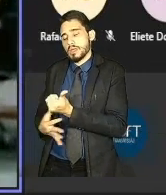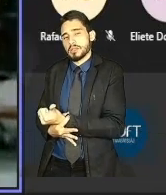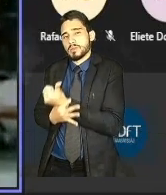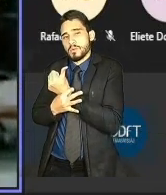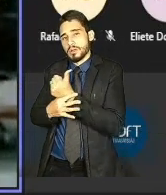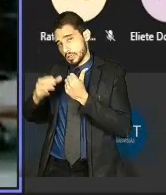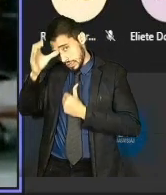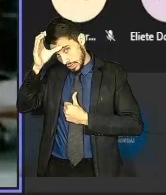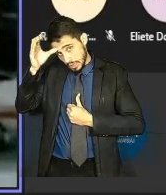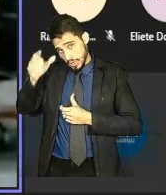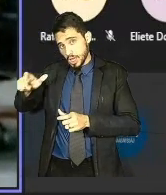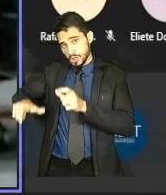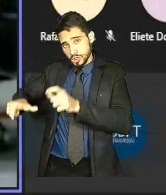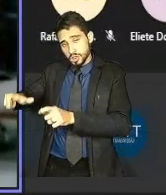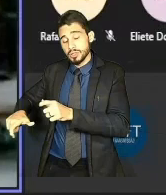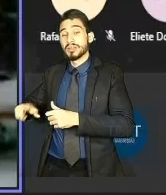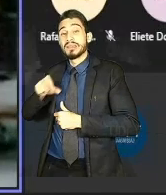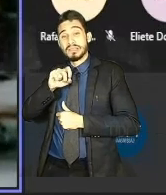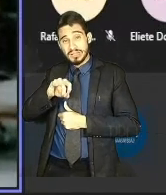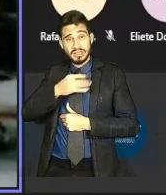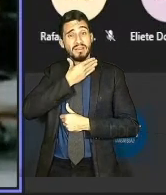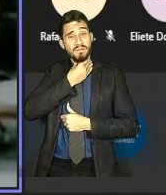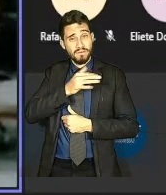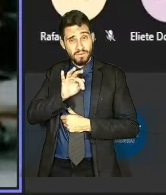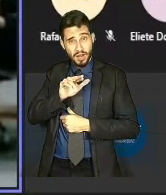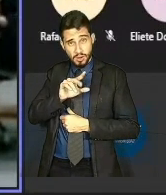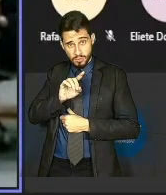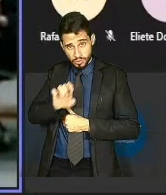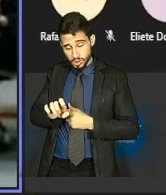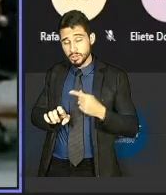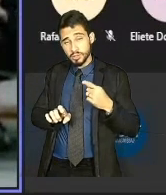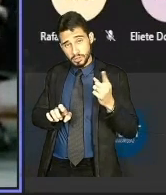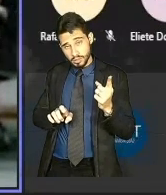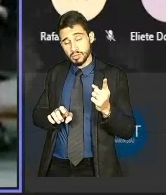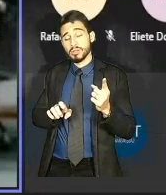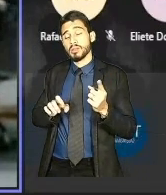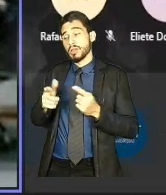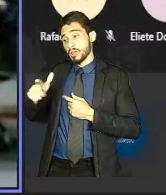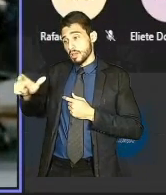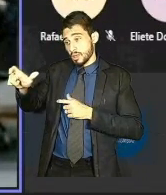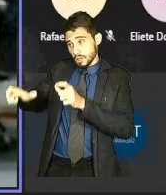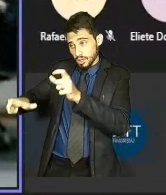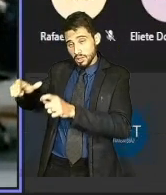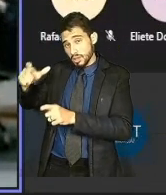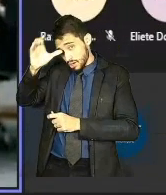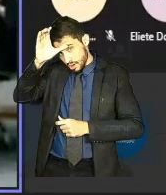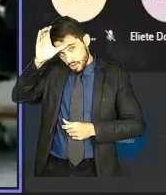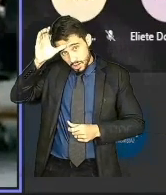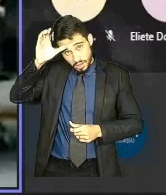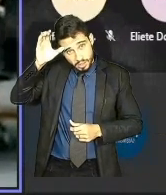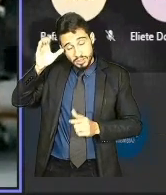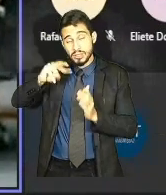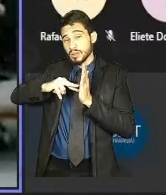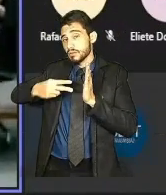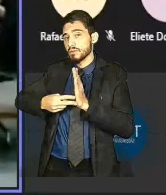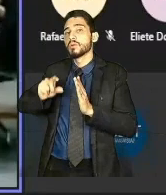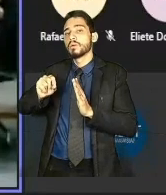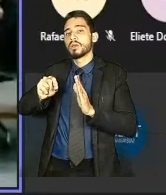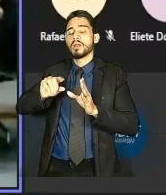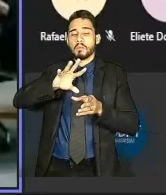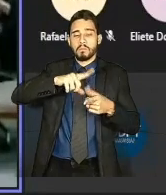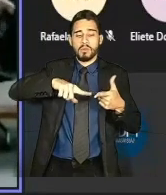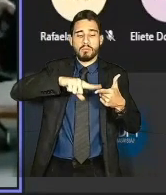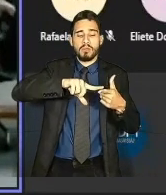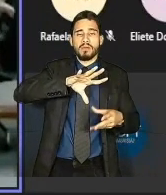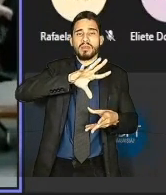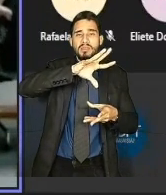clientes. No caso, a fraude de terceiros, a jurisprudência se firmou no sentido de que se trata de